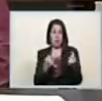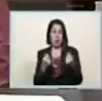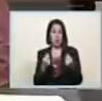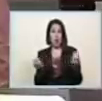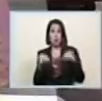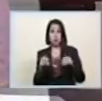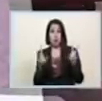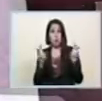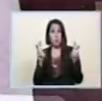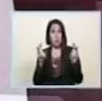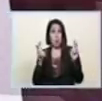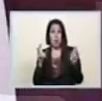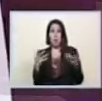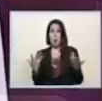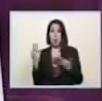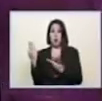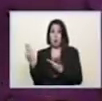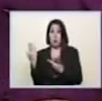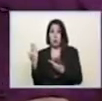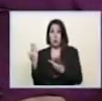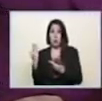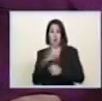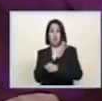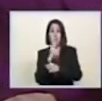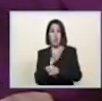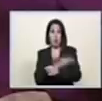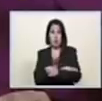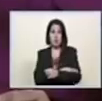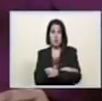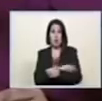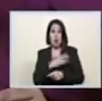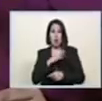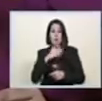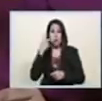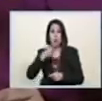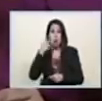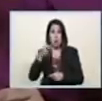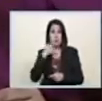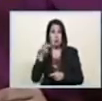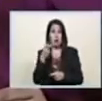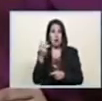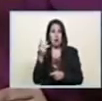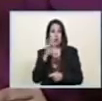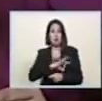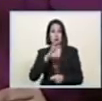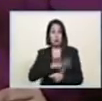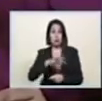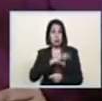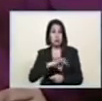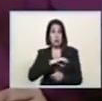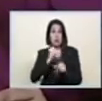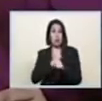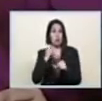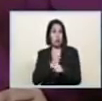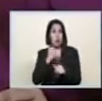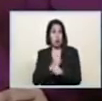frente à inflação que o país enfrenta. Fortalecer a política de proteção e segurança social dos trabalhadores, trabalhadoras